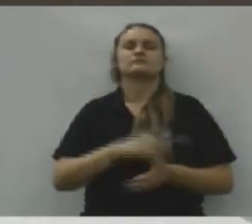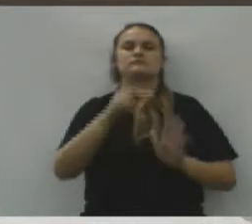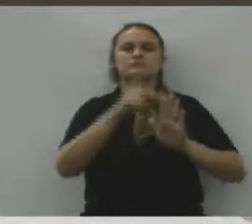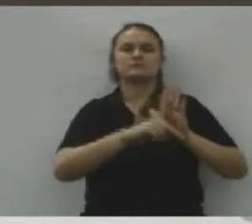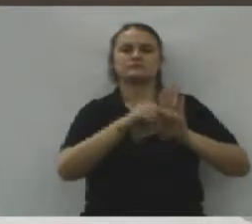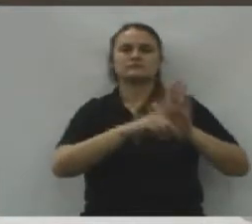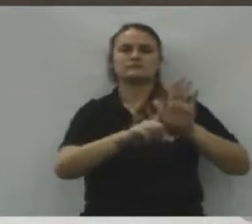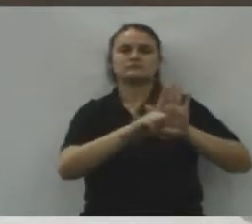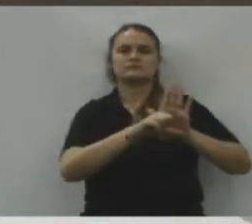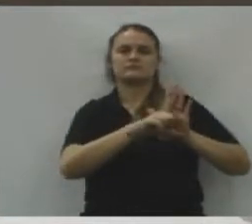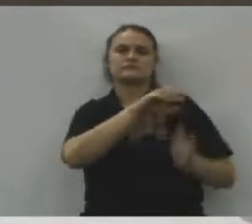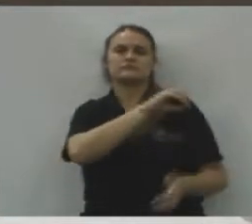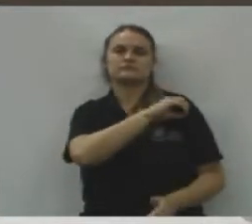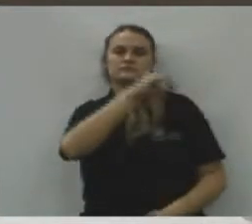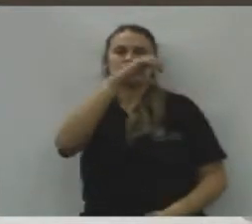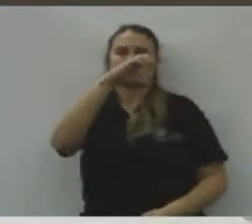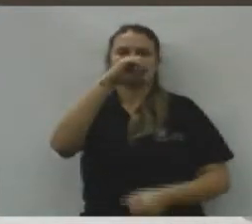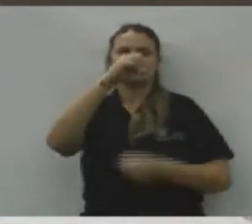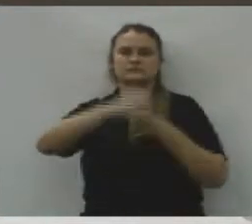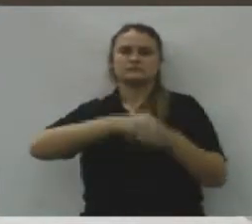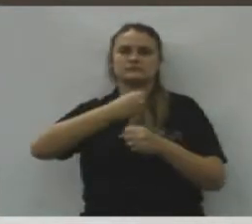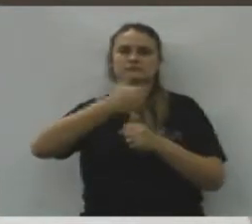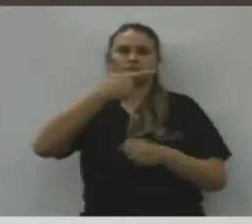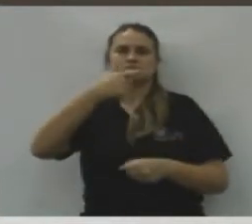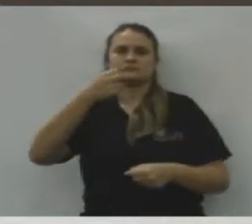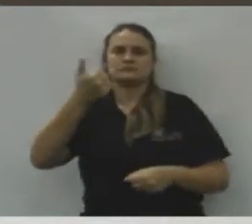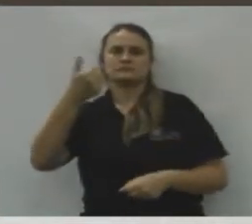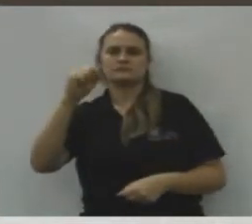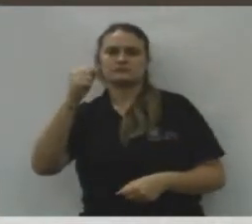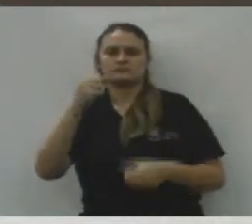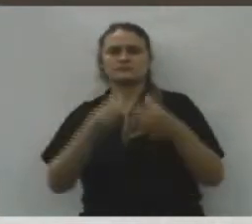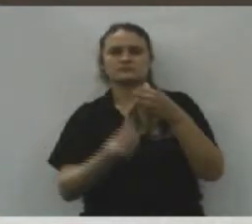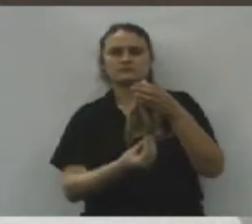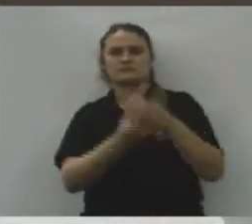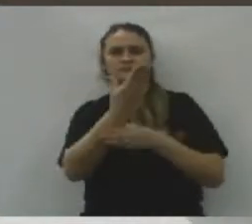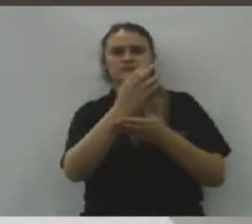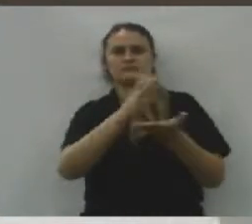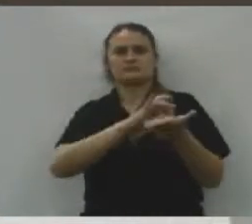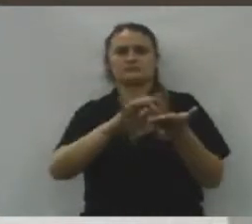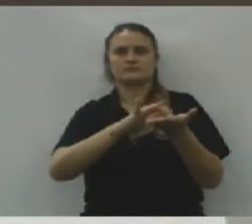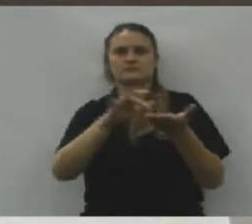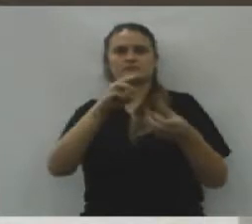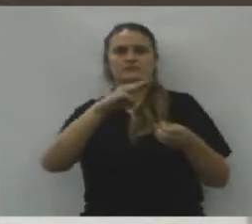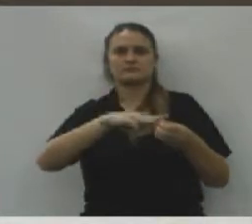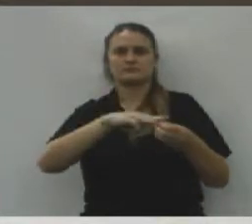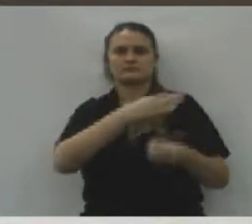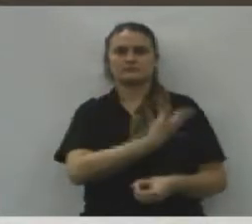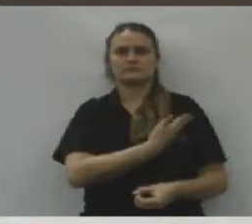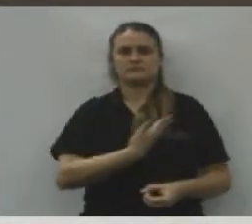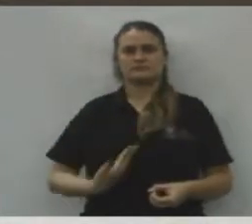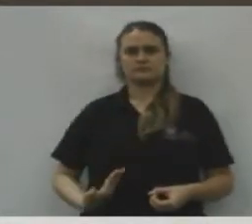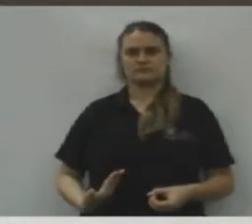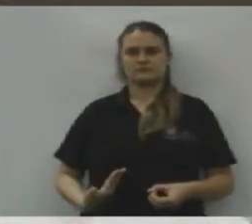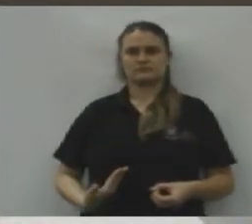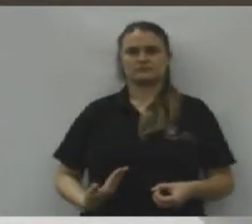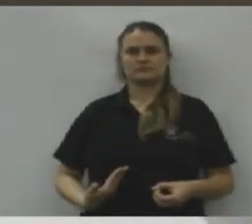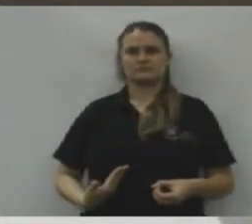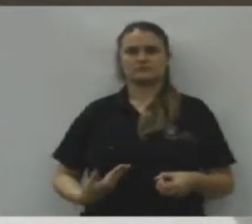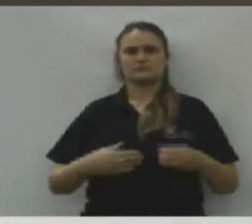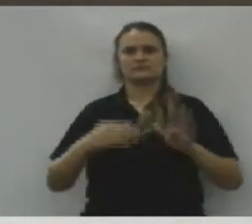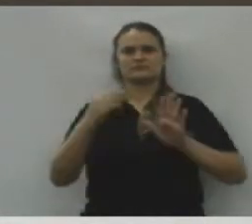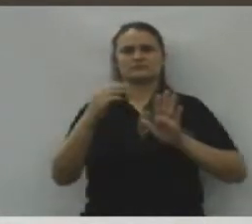projeto de lei ordinária número 9/2018 do Executivo cria a Secretaria Municipal de Governo na